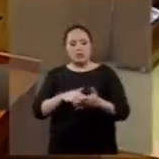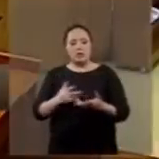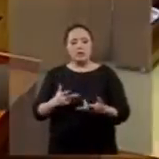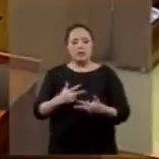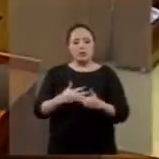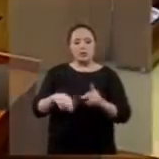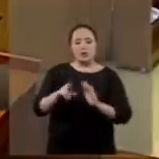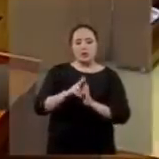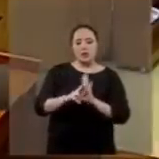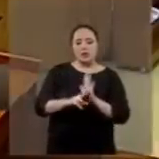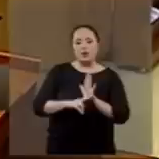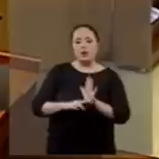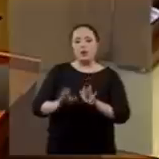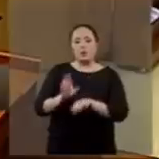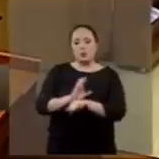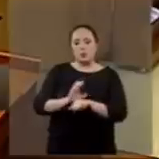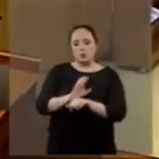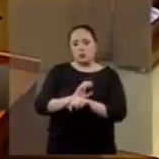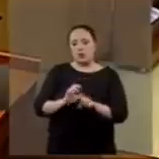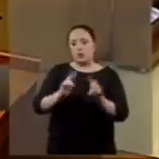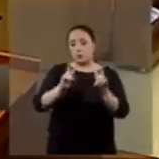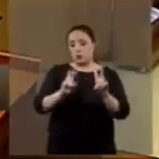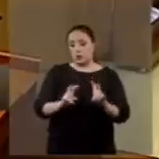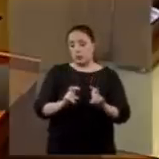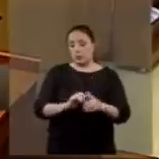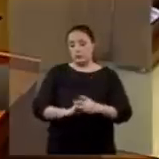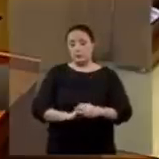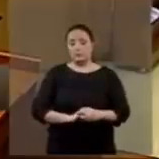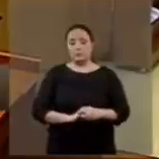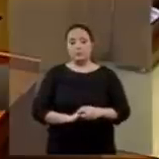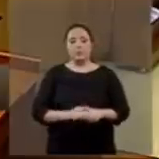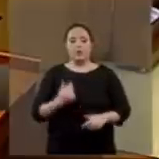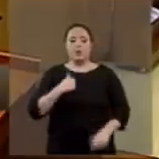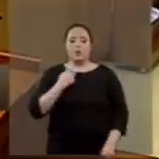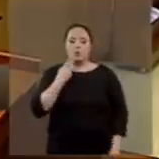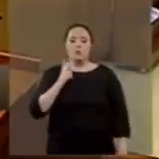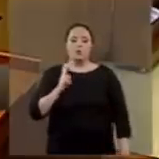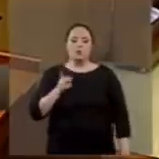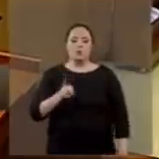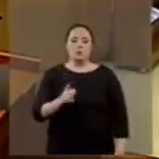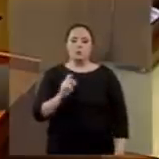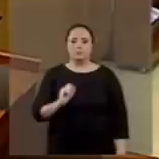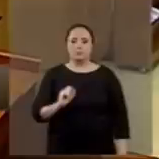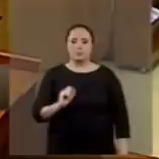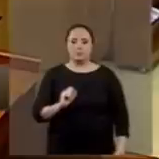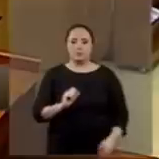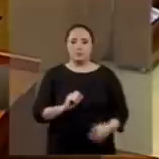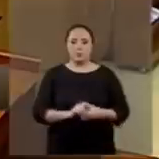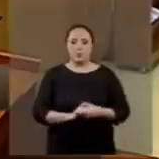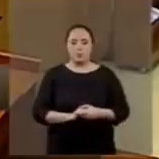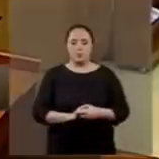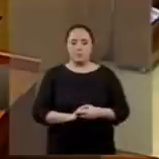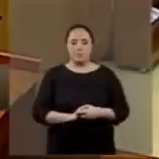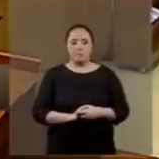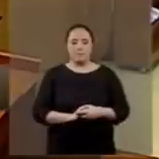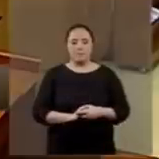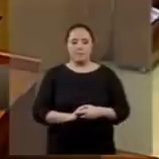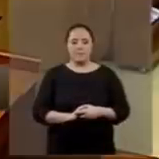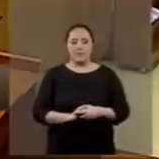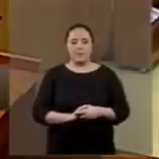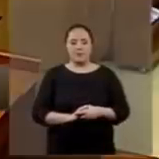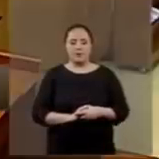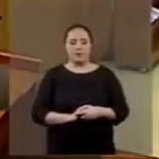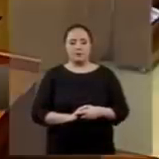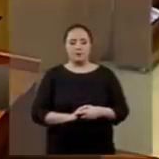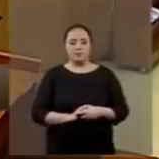constitucionais relativas à matéria. Não canso de dizer, paga-se preço